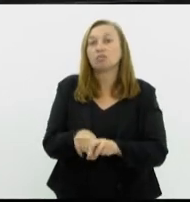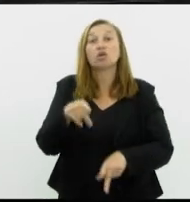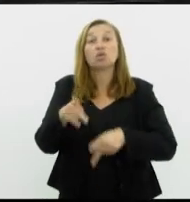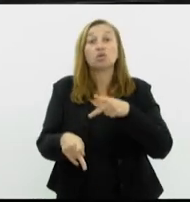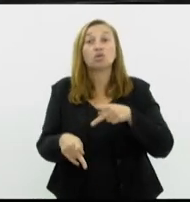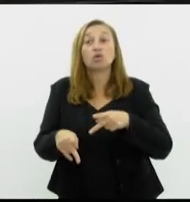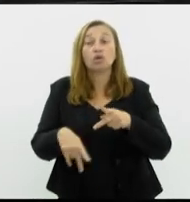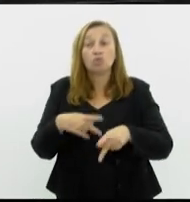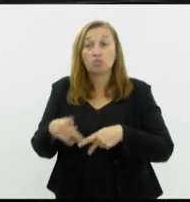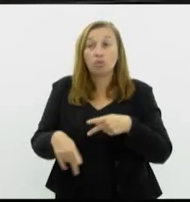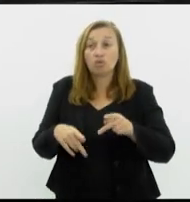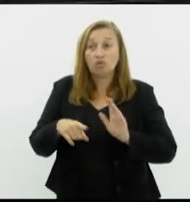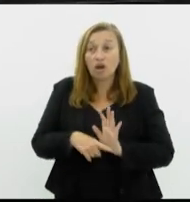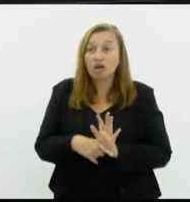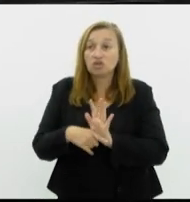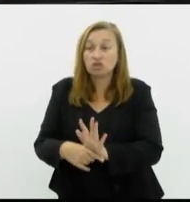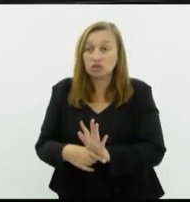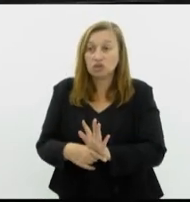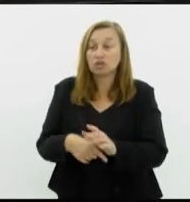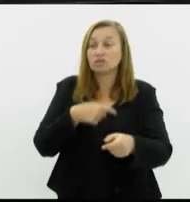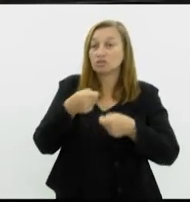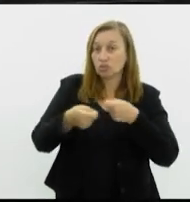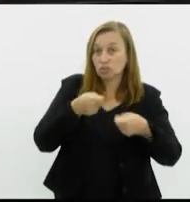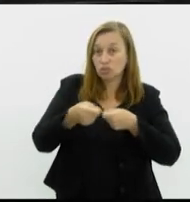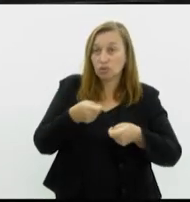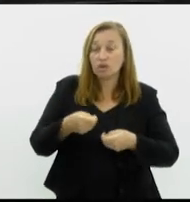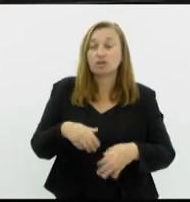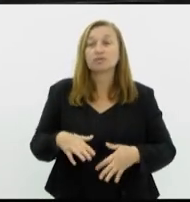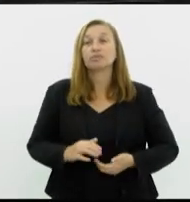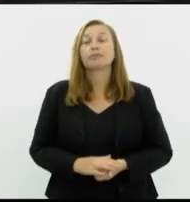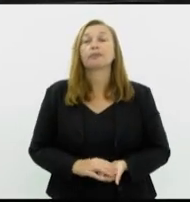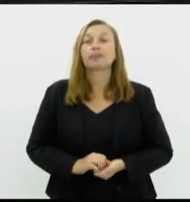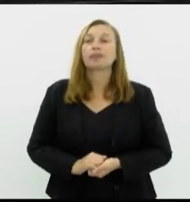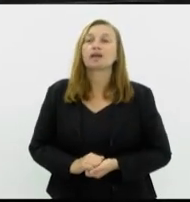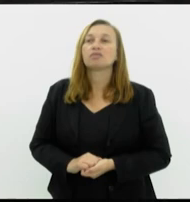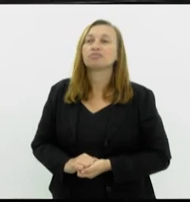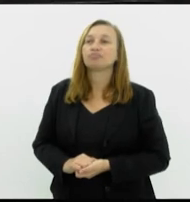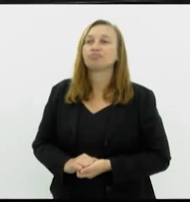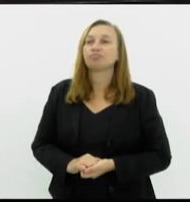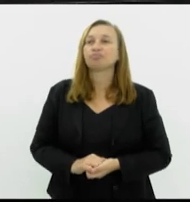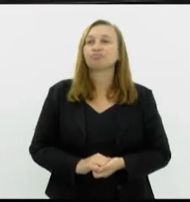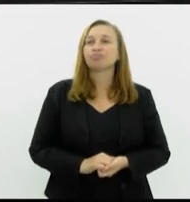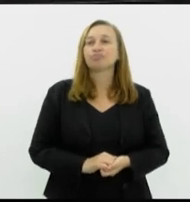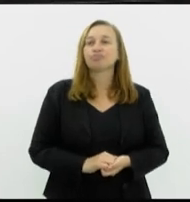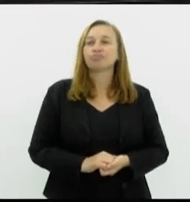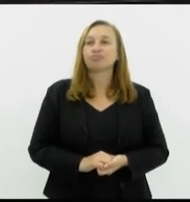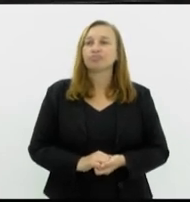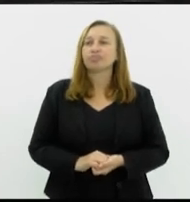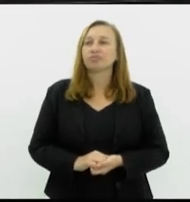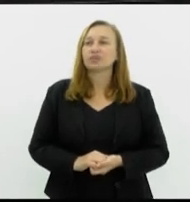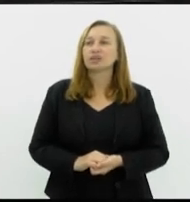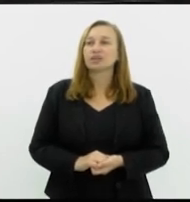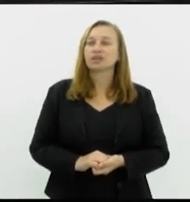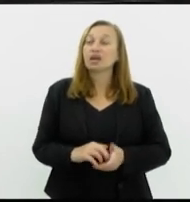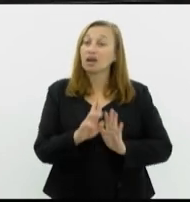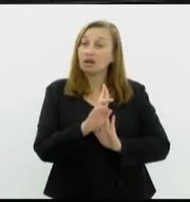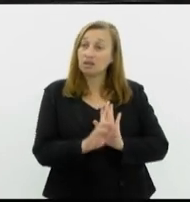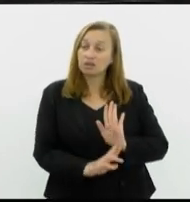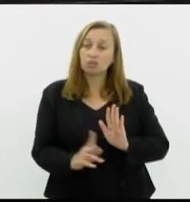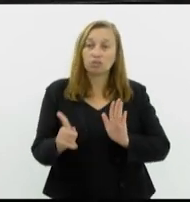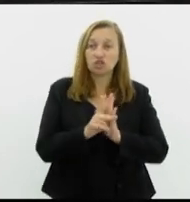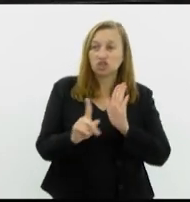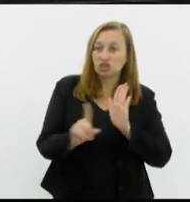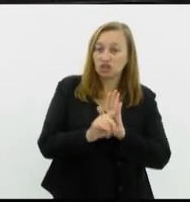civil ajudando a fazer esse controle. Bom, dito isso, considero que a redação do projeto de